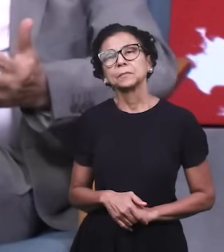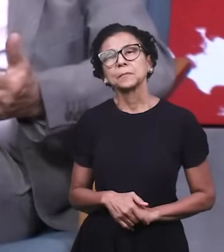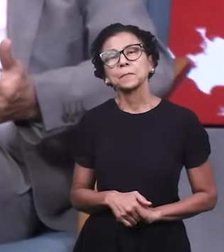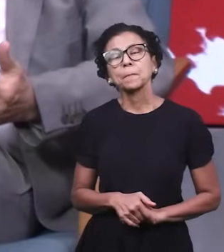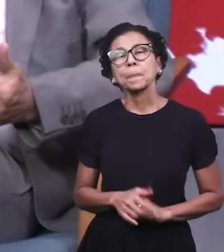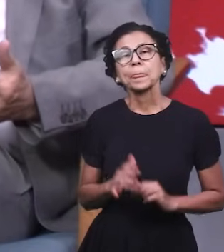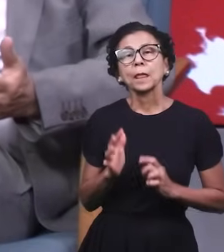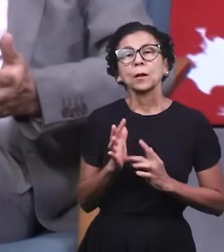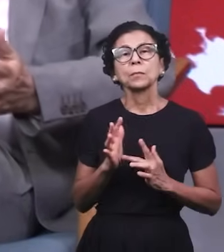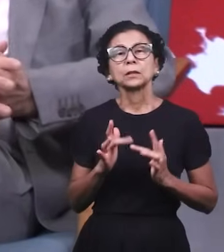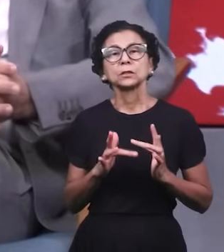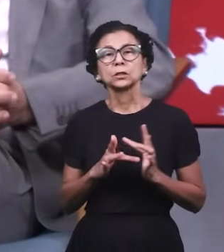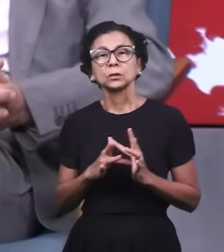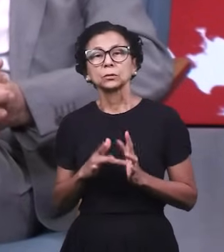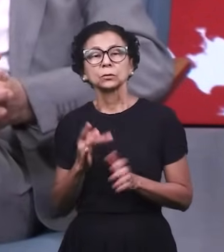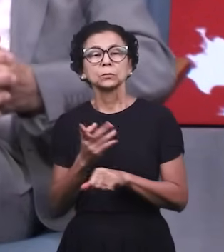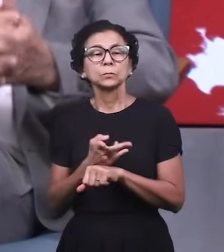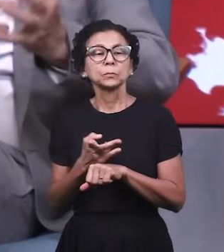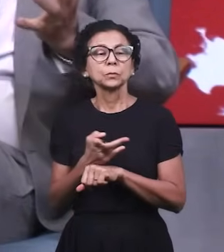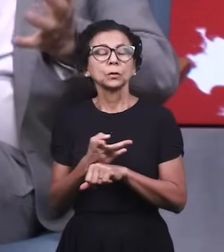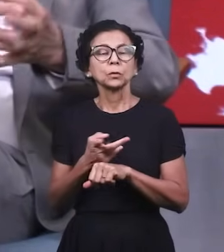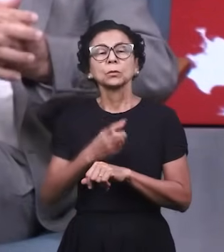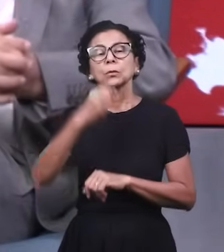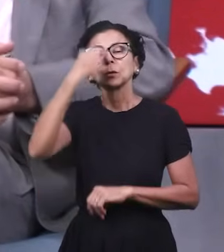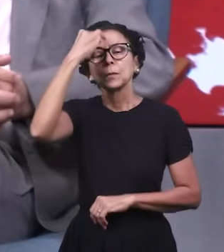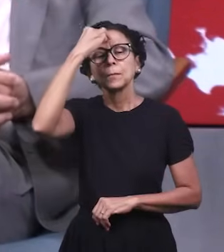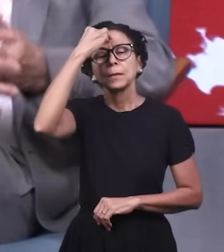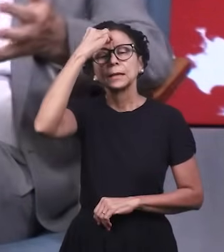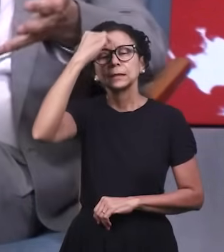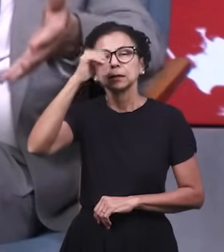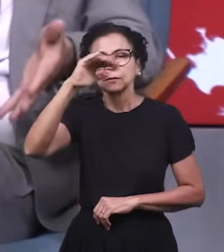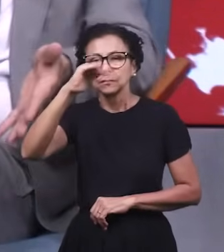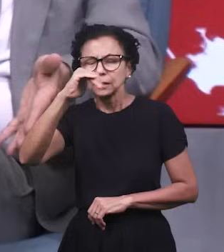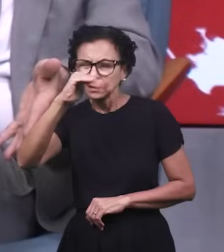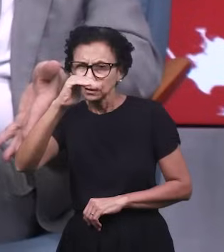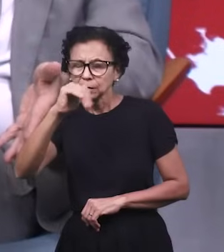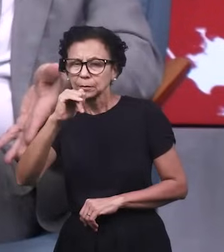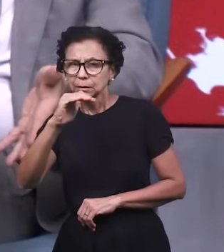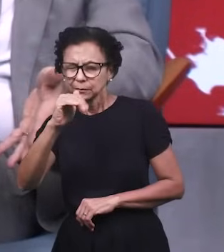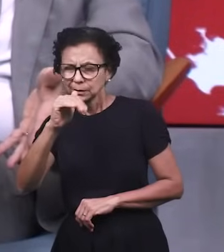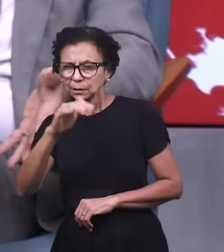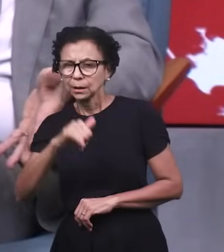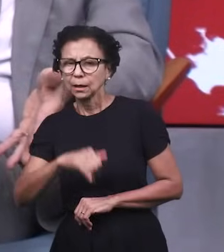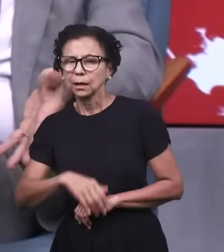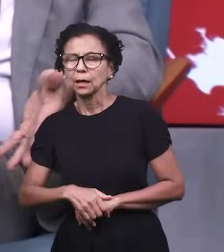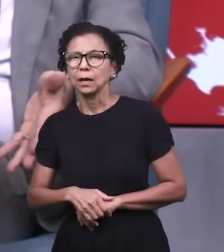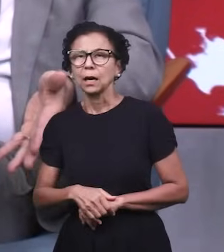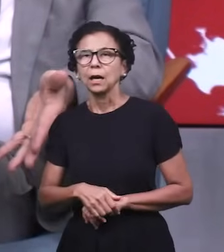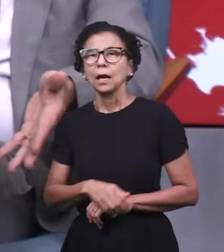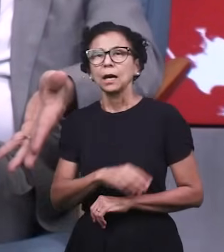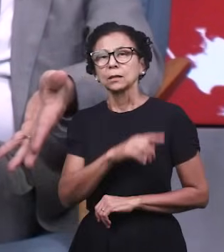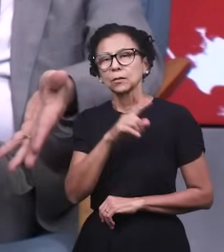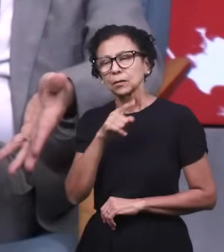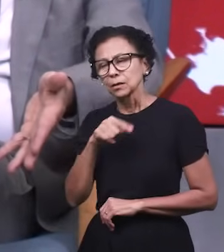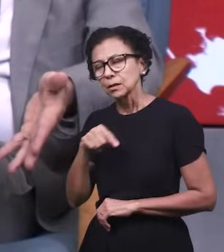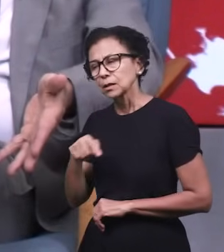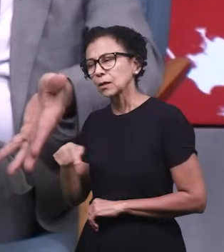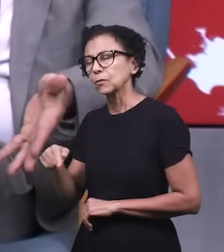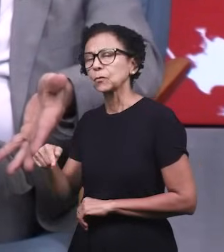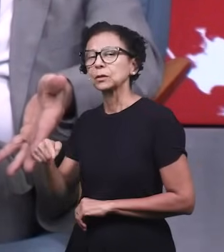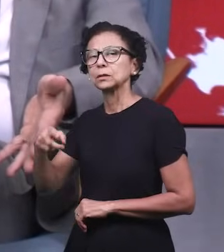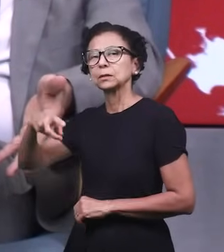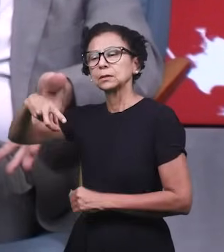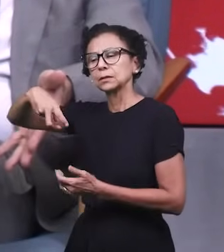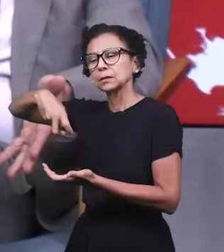E quando Maria viu Jesus, Maria não fez questionamento nenhum, Maria se prostrou aos pés de Jesus